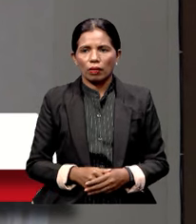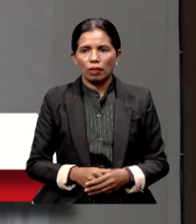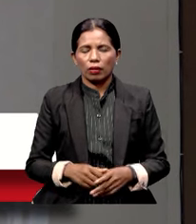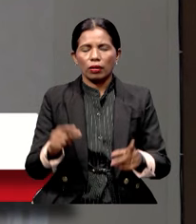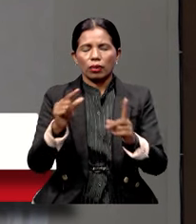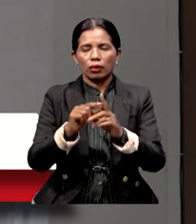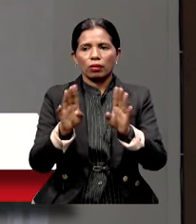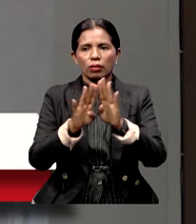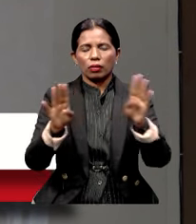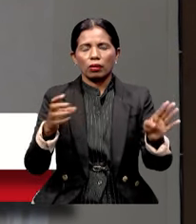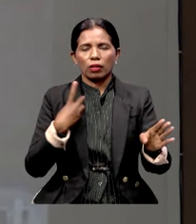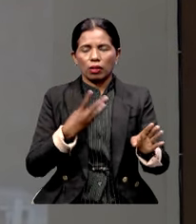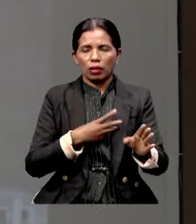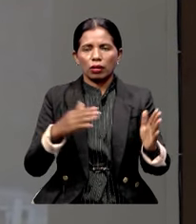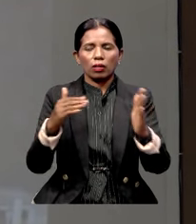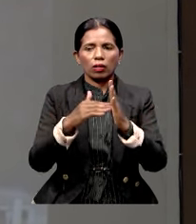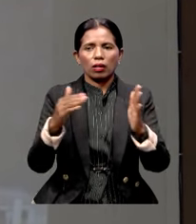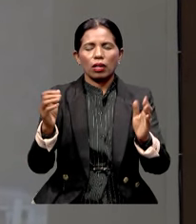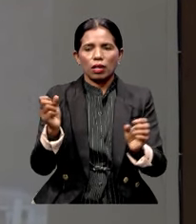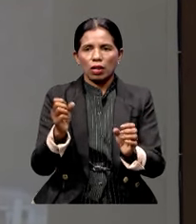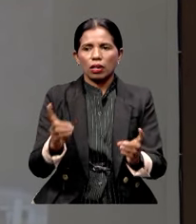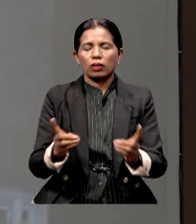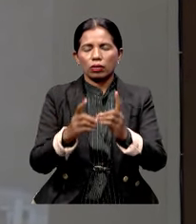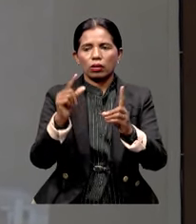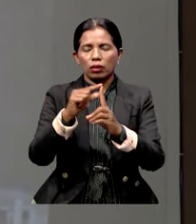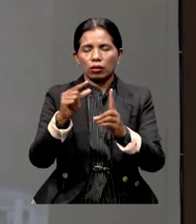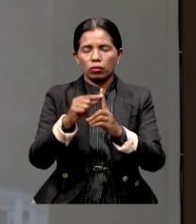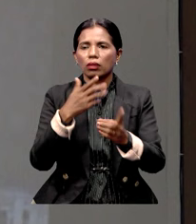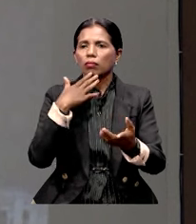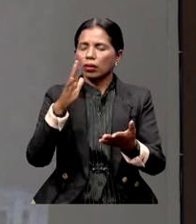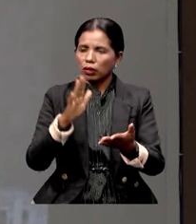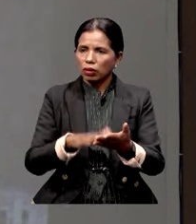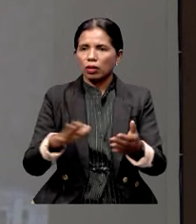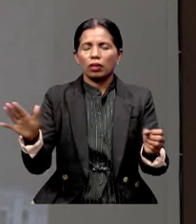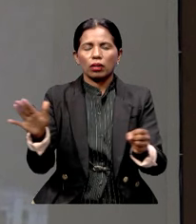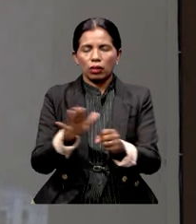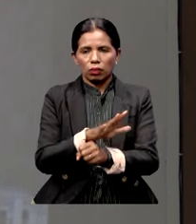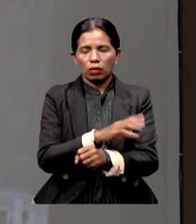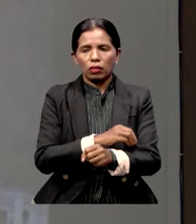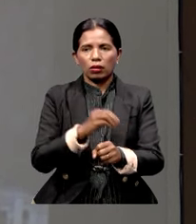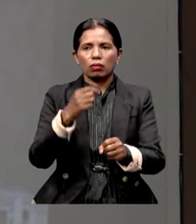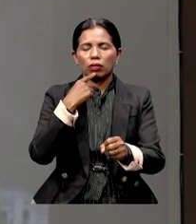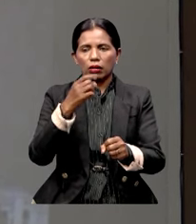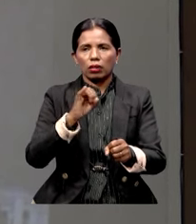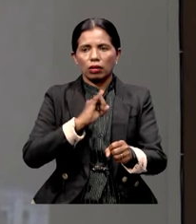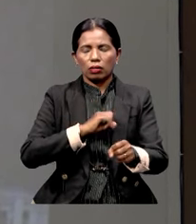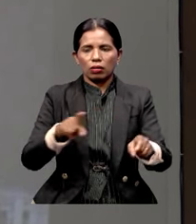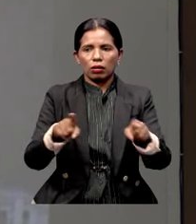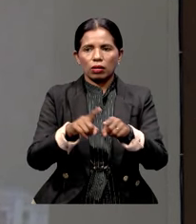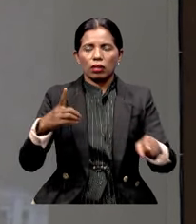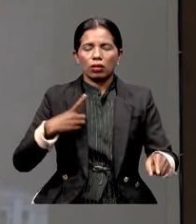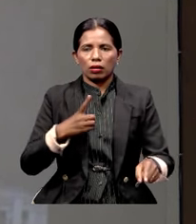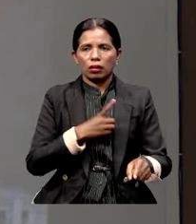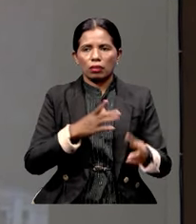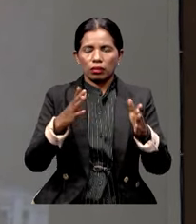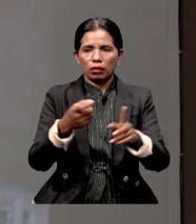na cloque, halo confrontação, a suru hau, holia fuan maldade, na conu insultos, no ofende, hau nuda deputado, neve